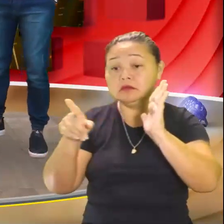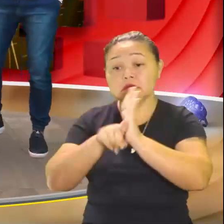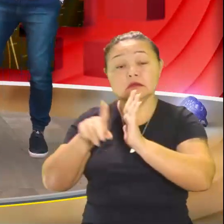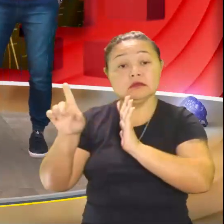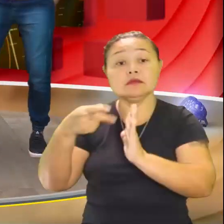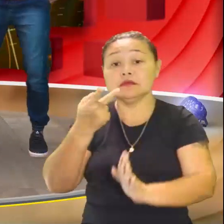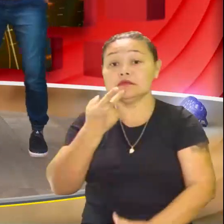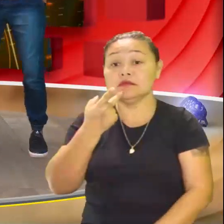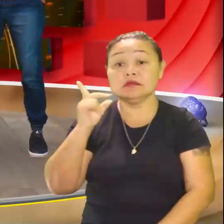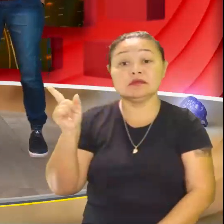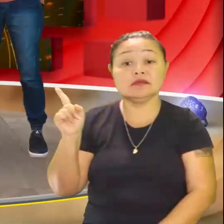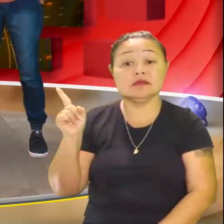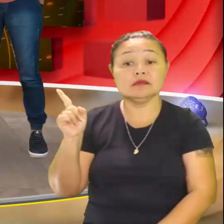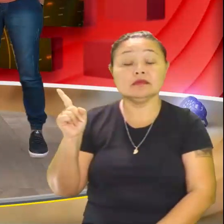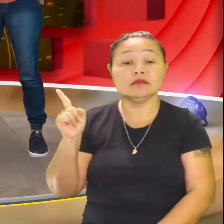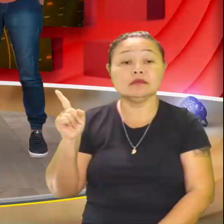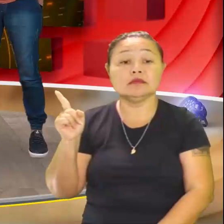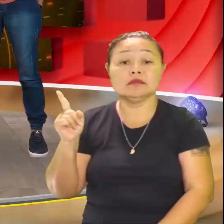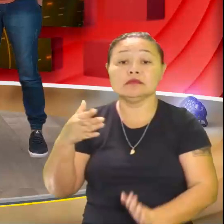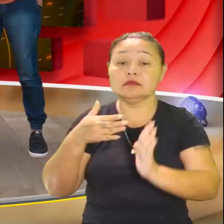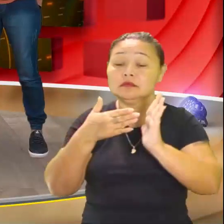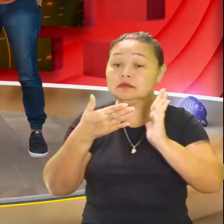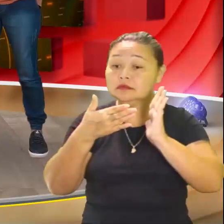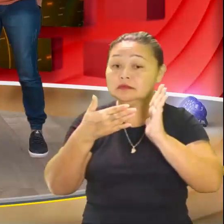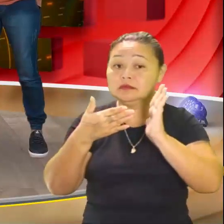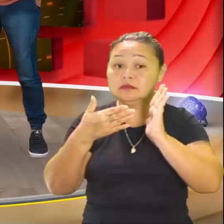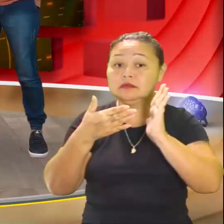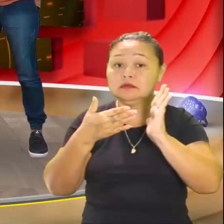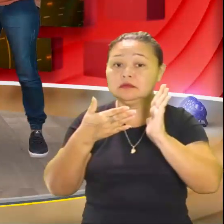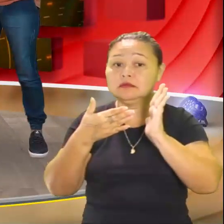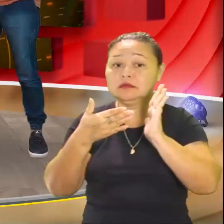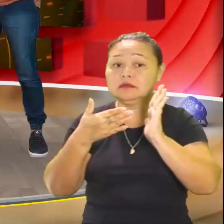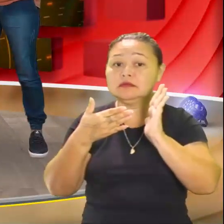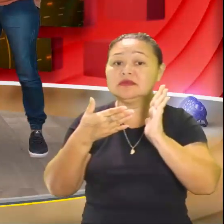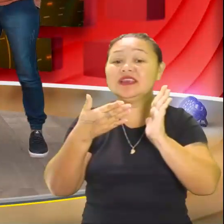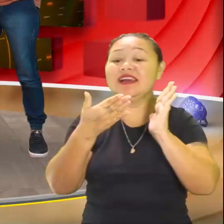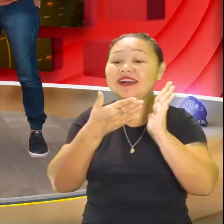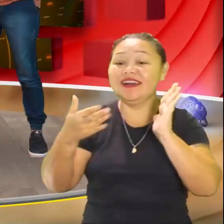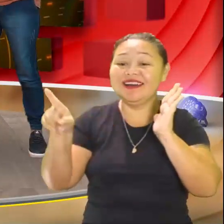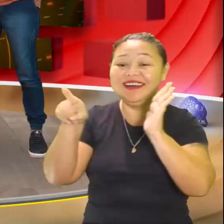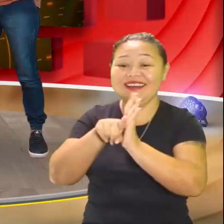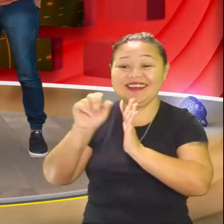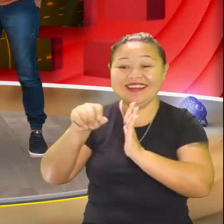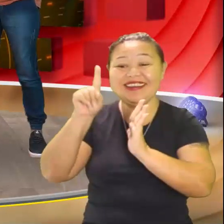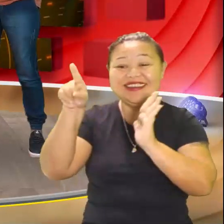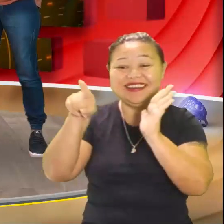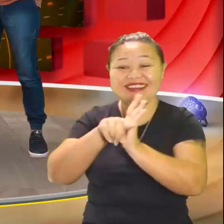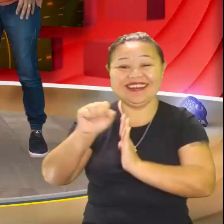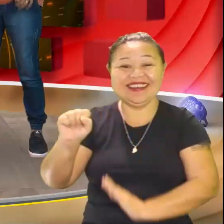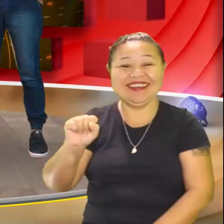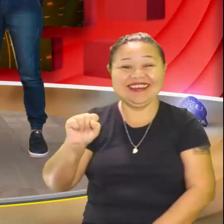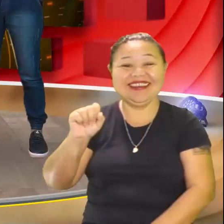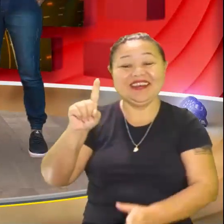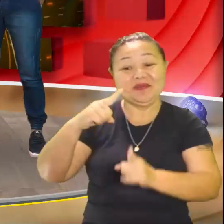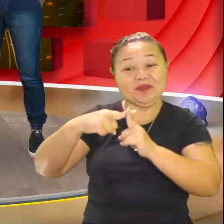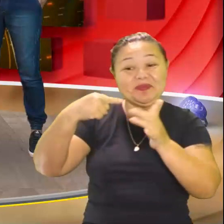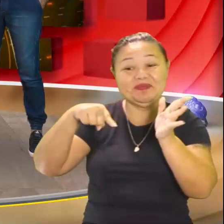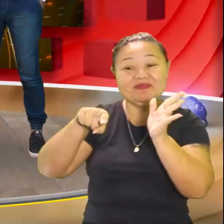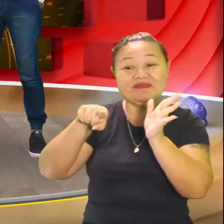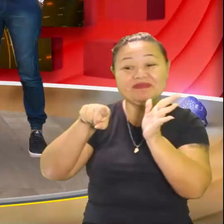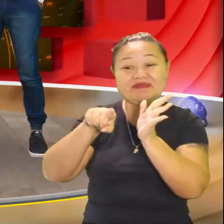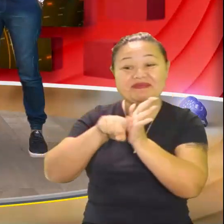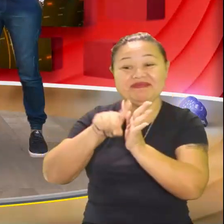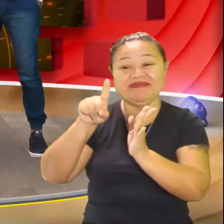interessante. Falou e disse. E aí, no módulo de menos 8, o resultado é menos 8? Mais ou menos 8? Ah, eu acho que é mais ou